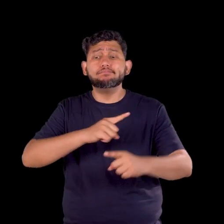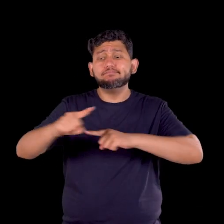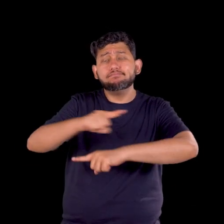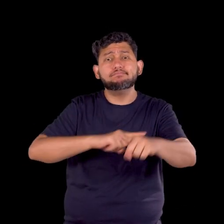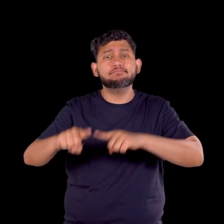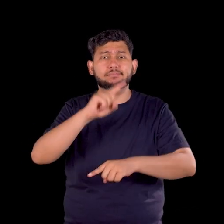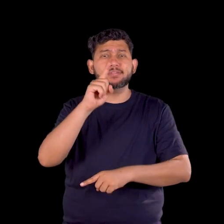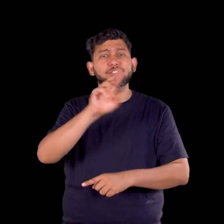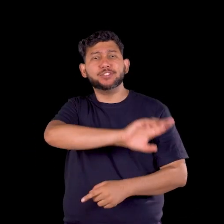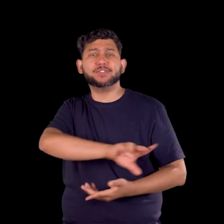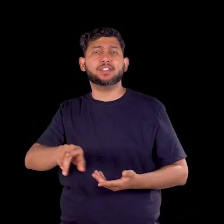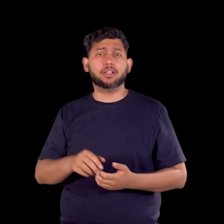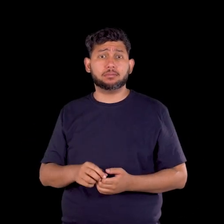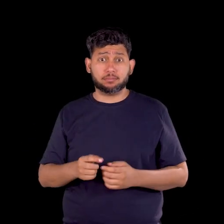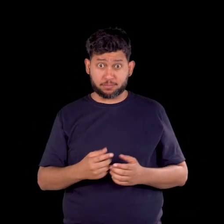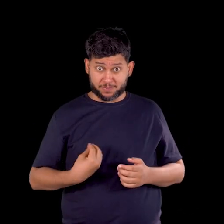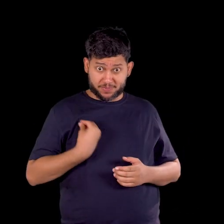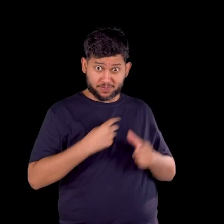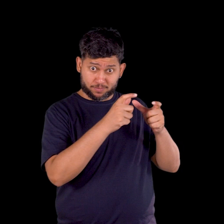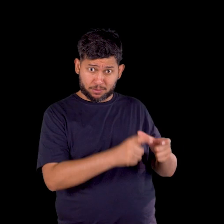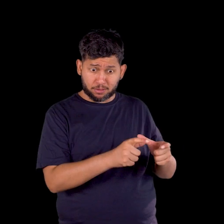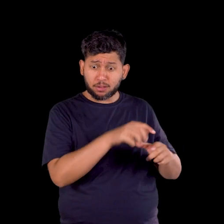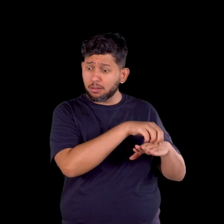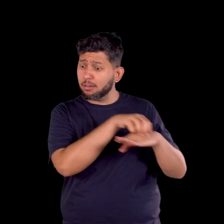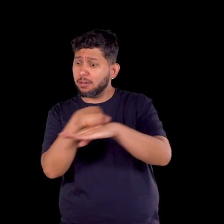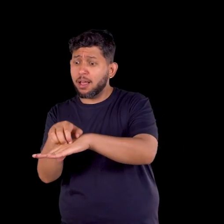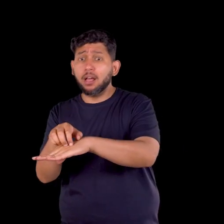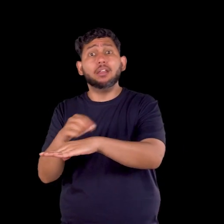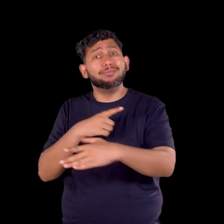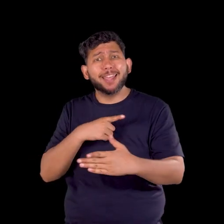demandando deslocamentos em meio a condições desafiadoras.